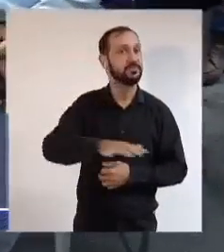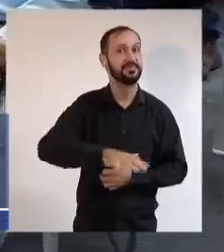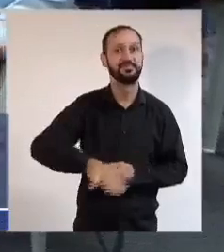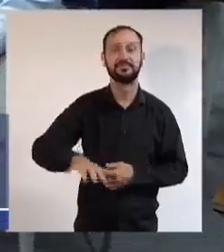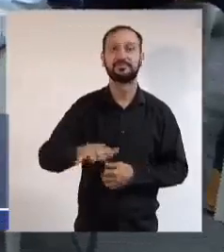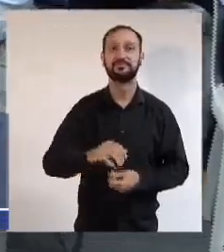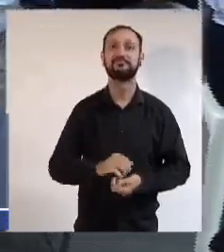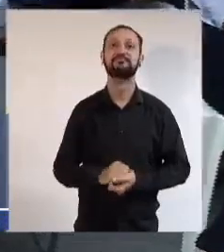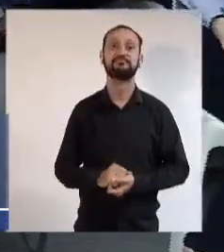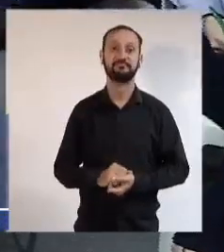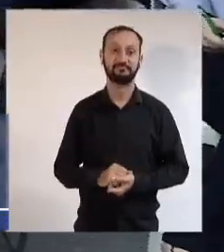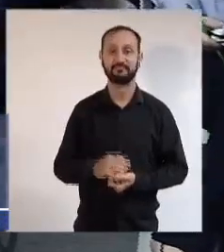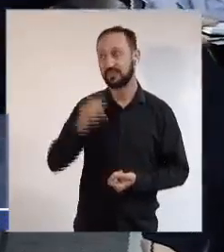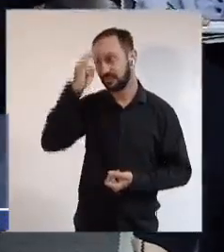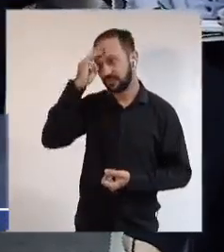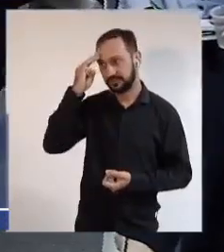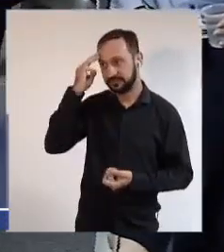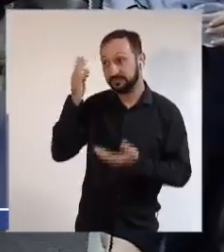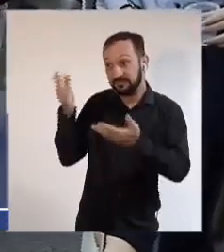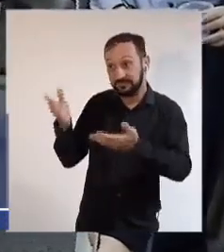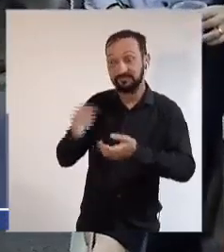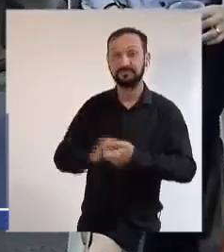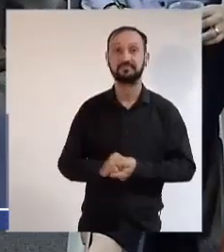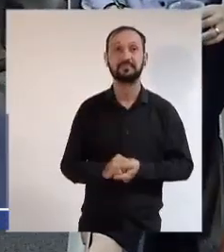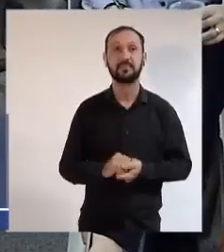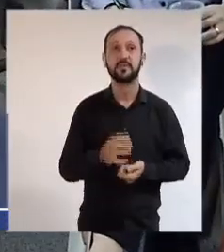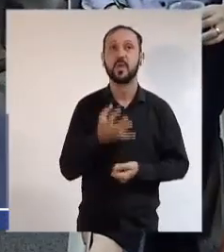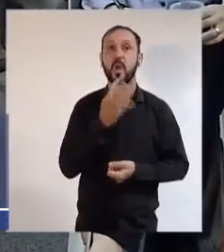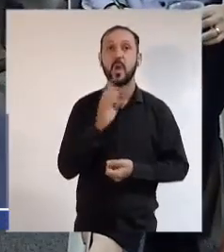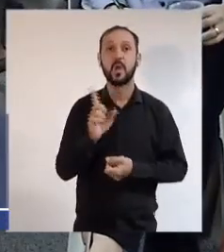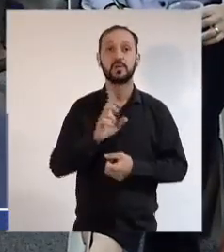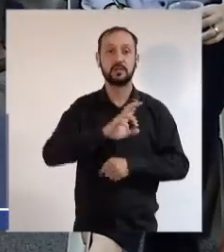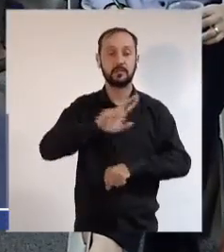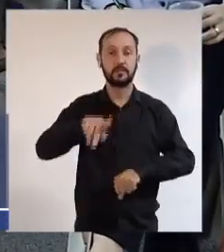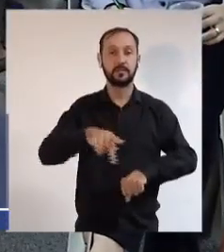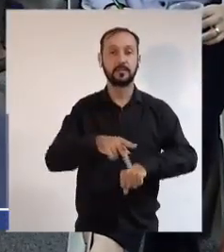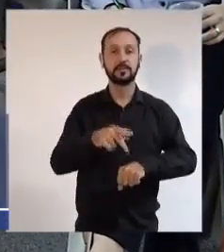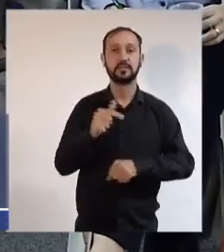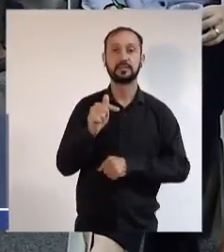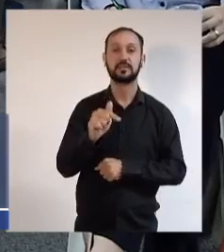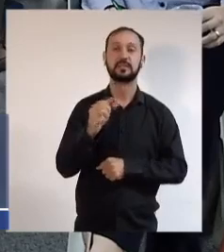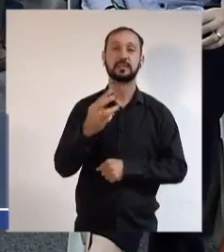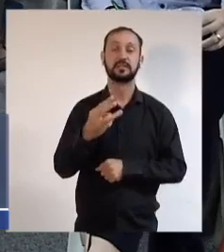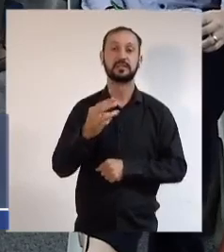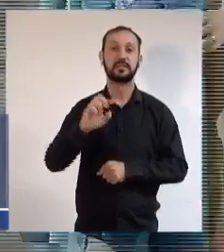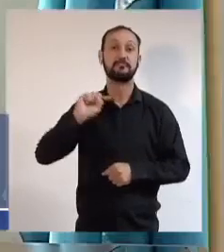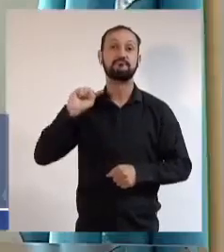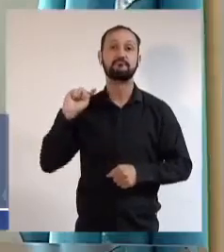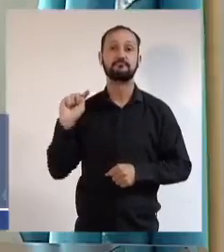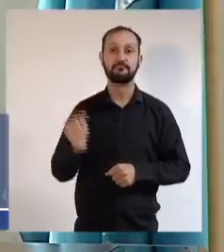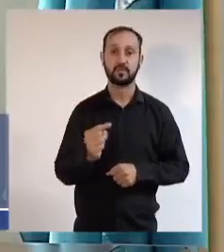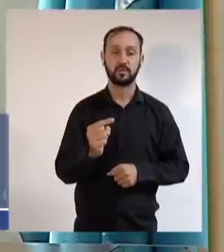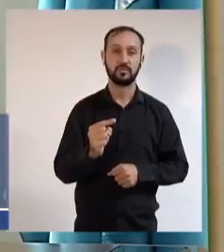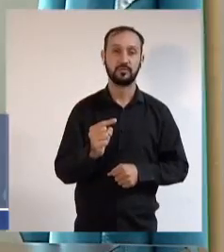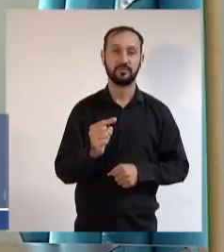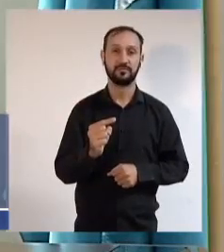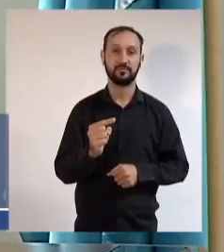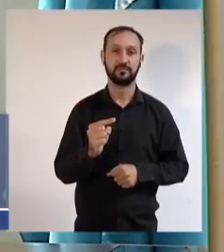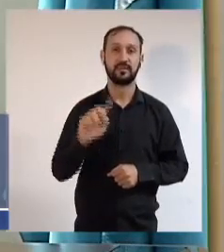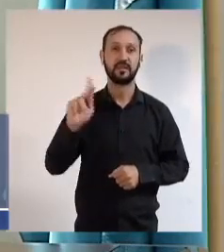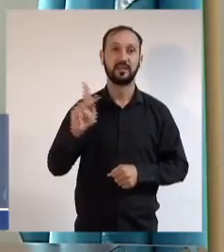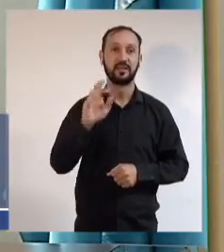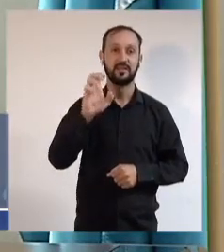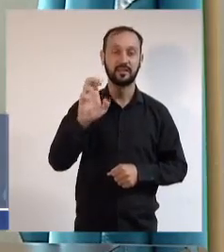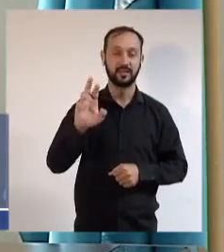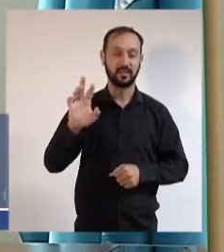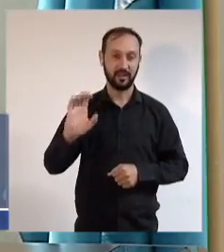vendramini né eu não conheci um parque de 73 mil hectares só conhecia de ouvir